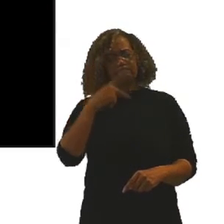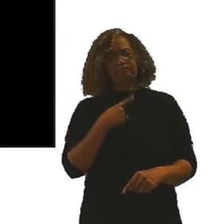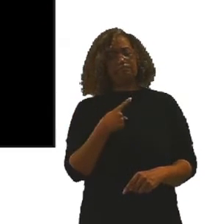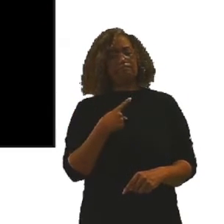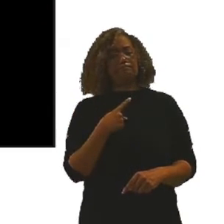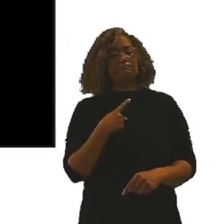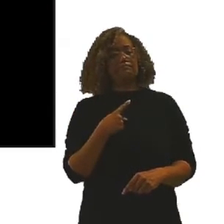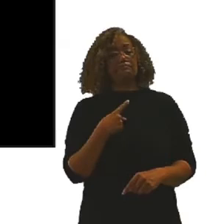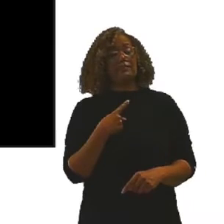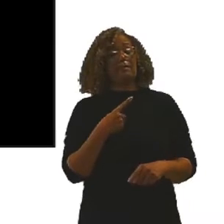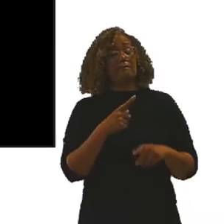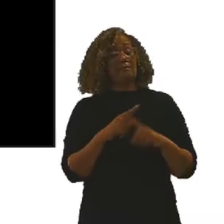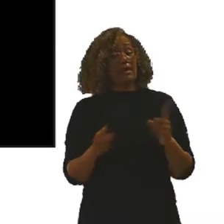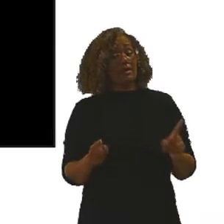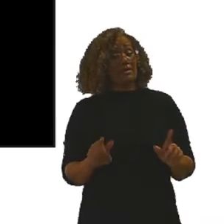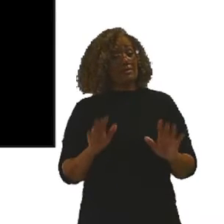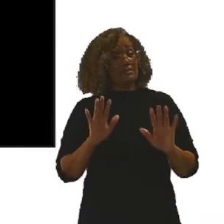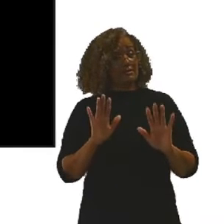não somente